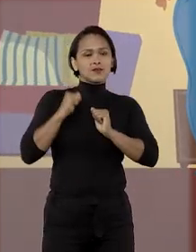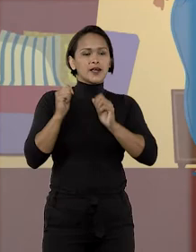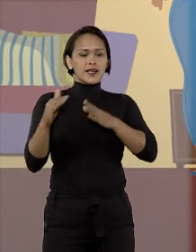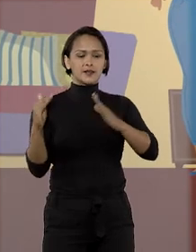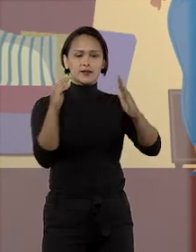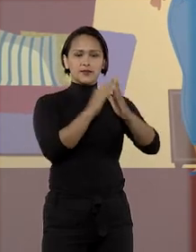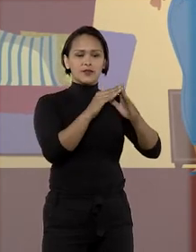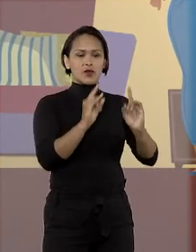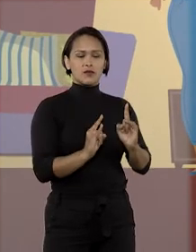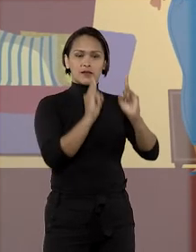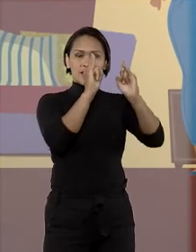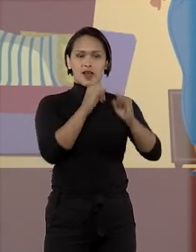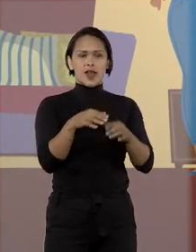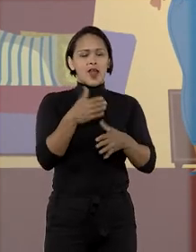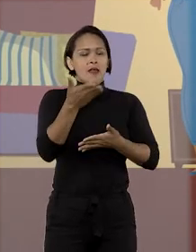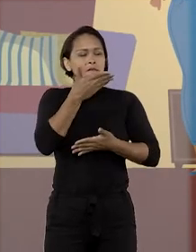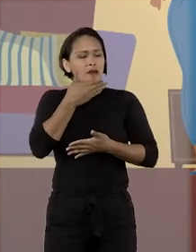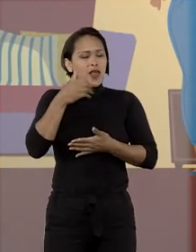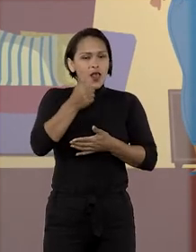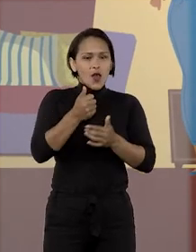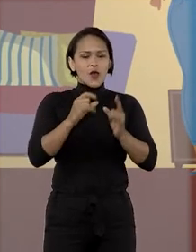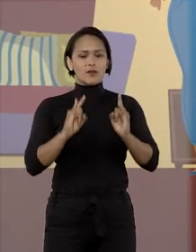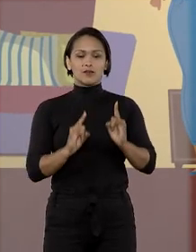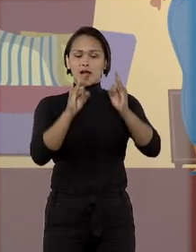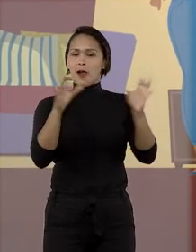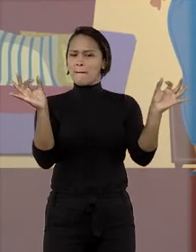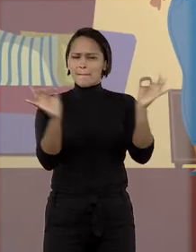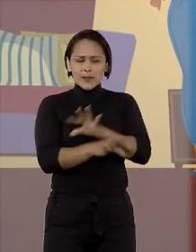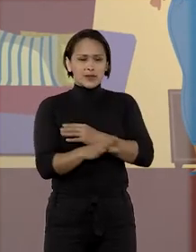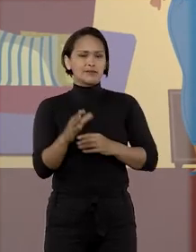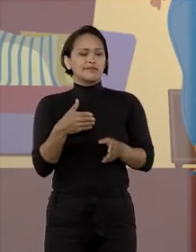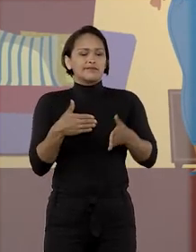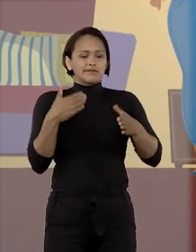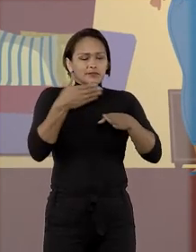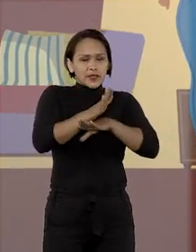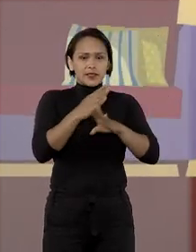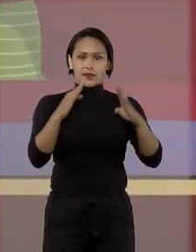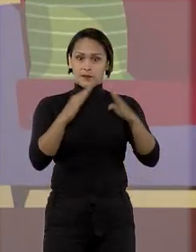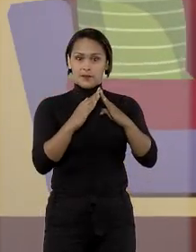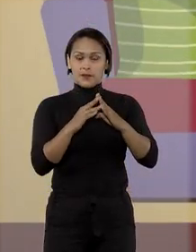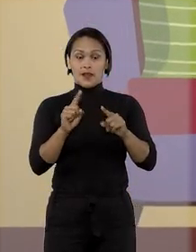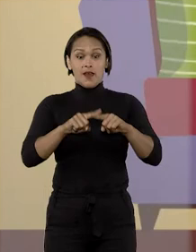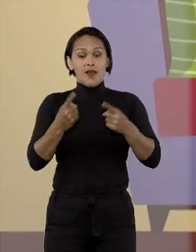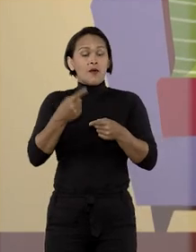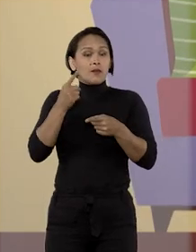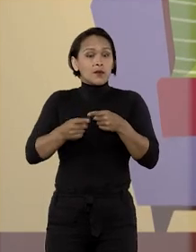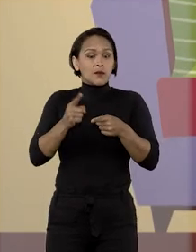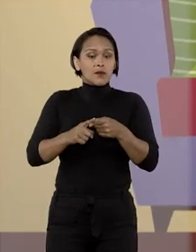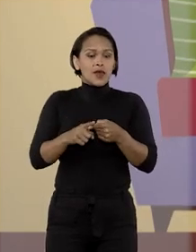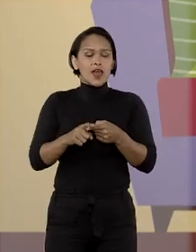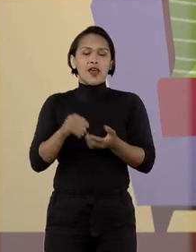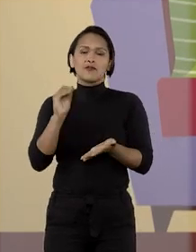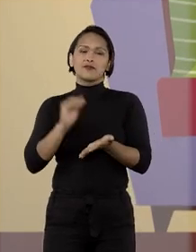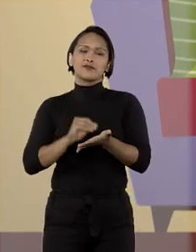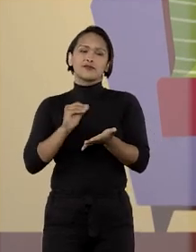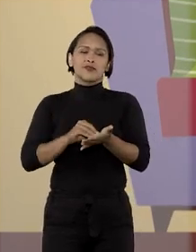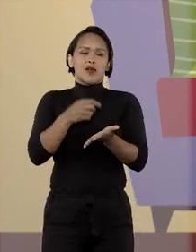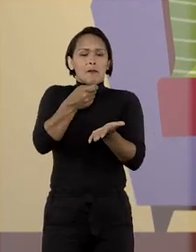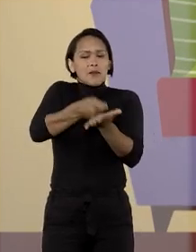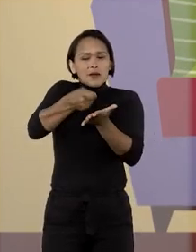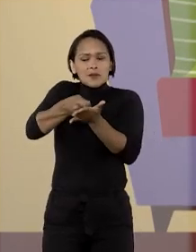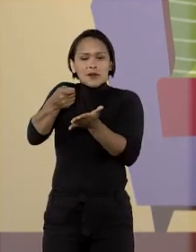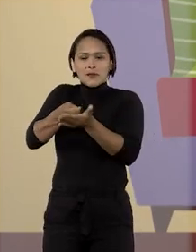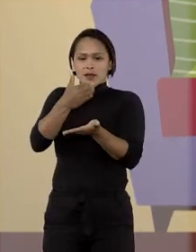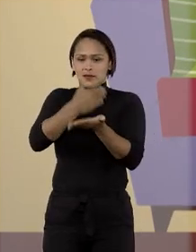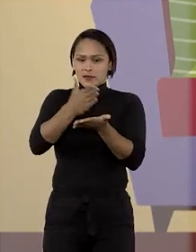algumas benfeitorias para deixá-lo pronto para morar. O problema é que ela não pagou algumas parcelas do financiamento